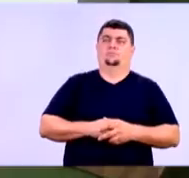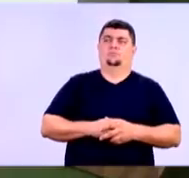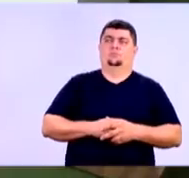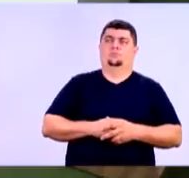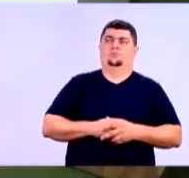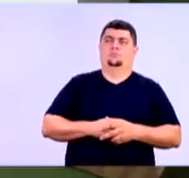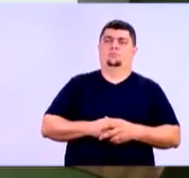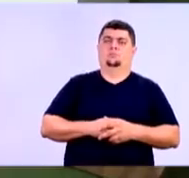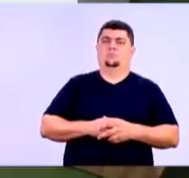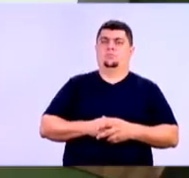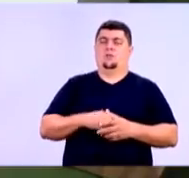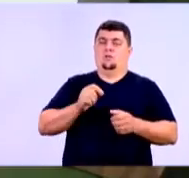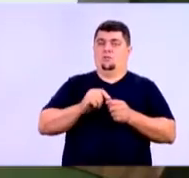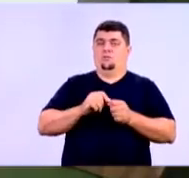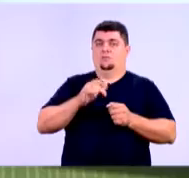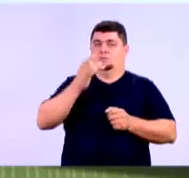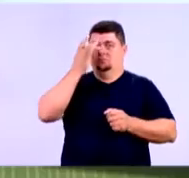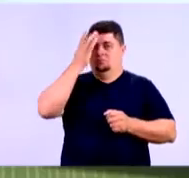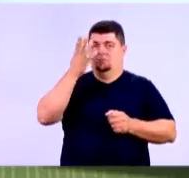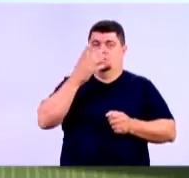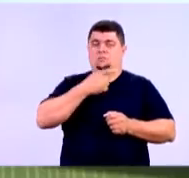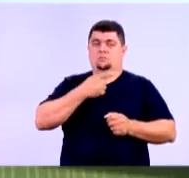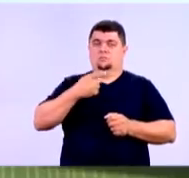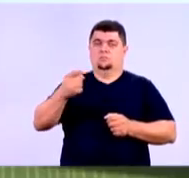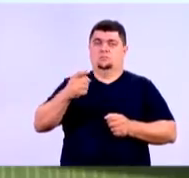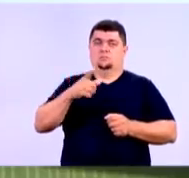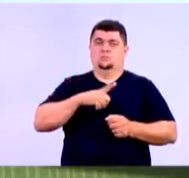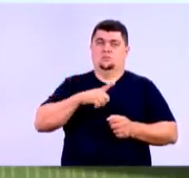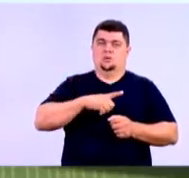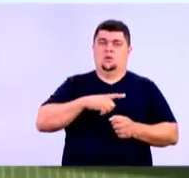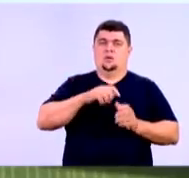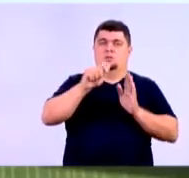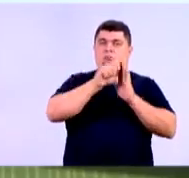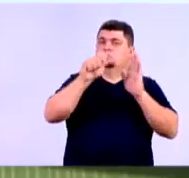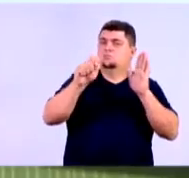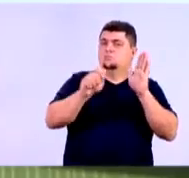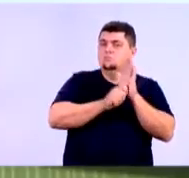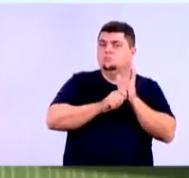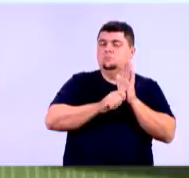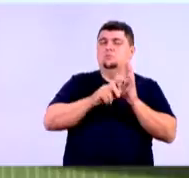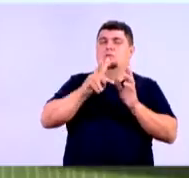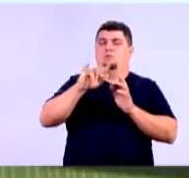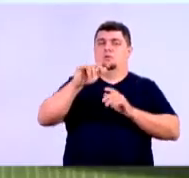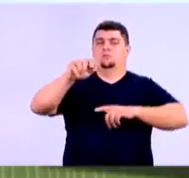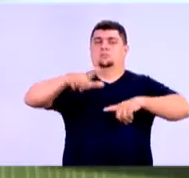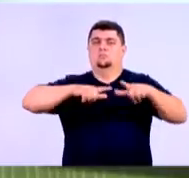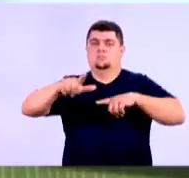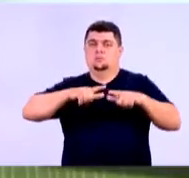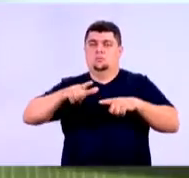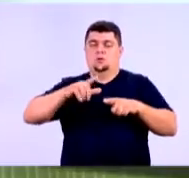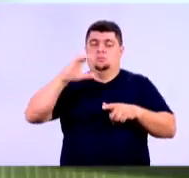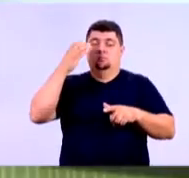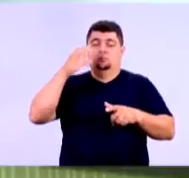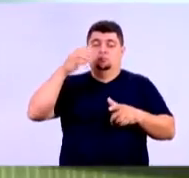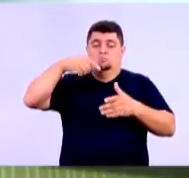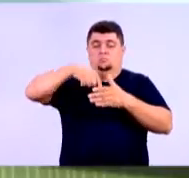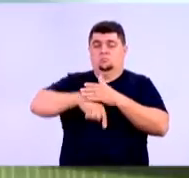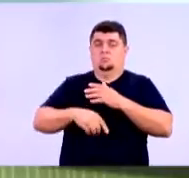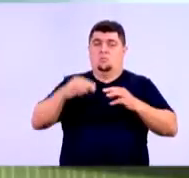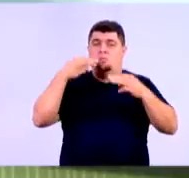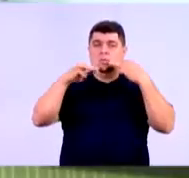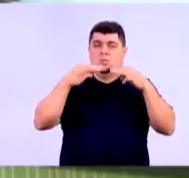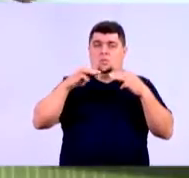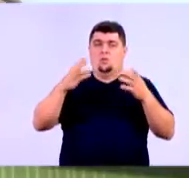Para exemplificar mais, para a atividade da semana, nós estamos trazendo também um artigo que vai trabalhar de maneira mais científica um pouco esses dados que